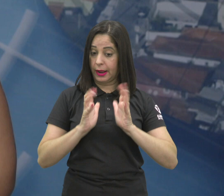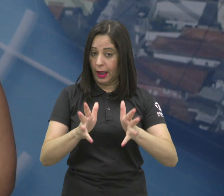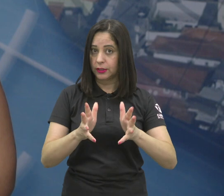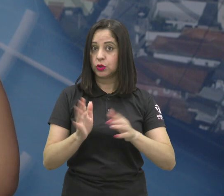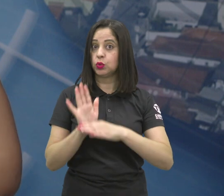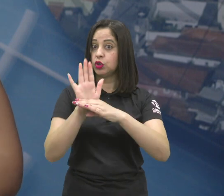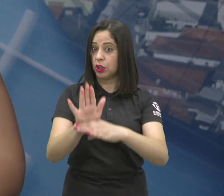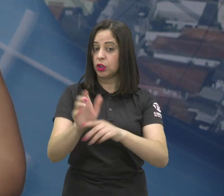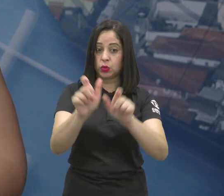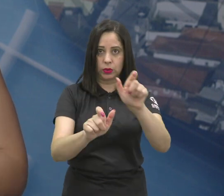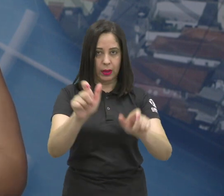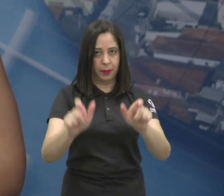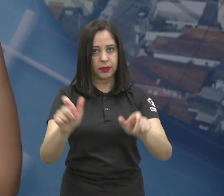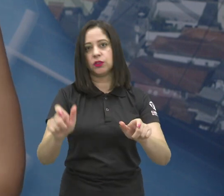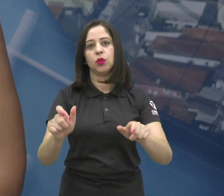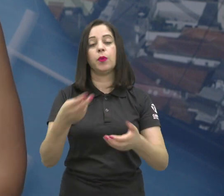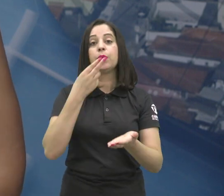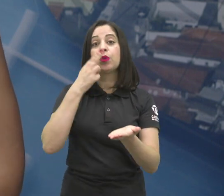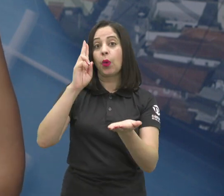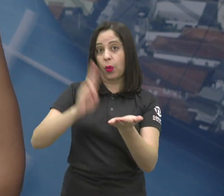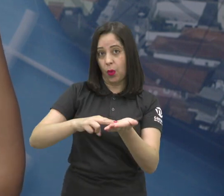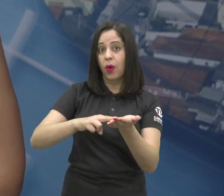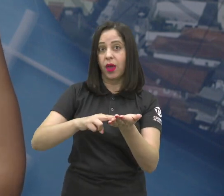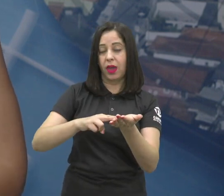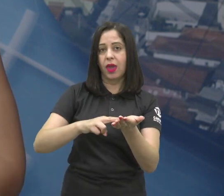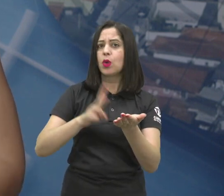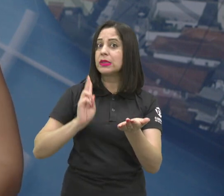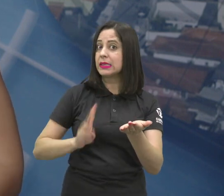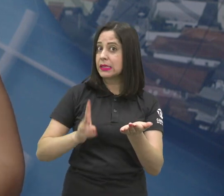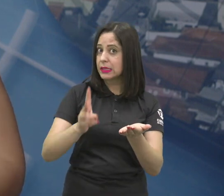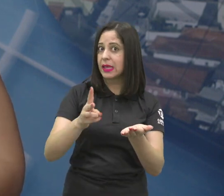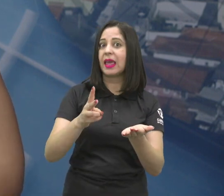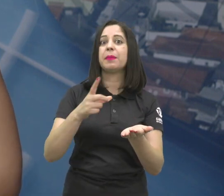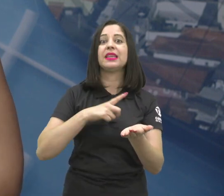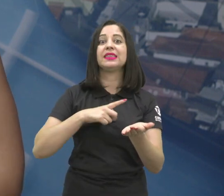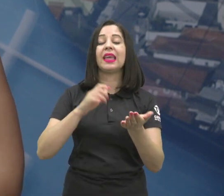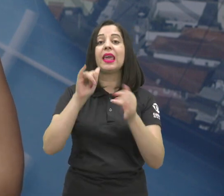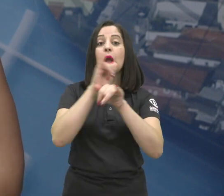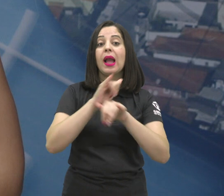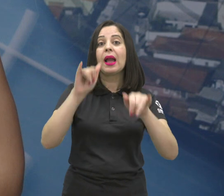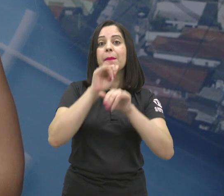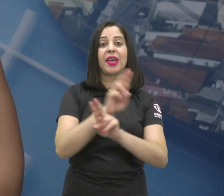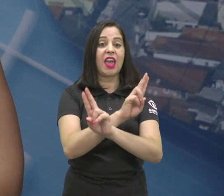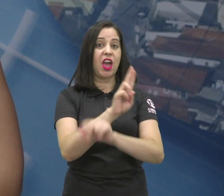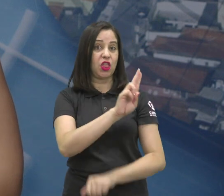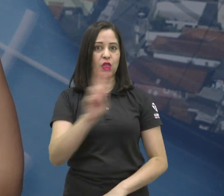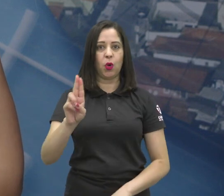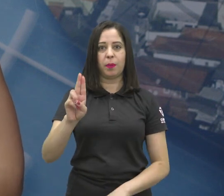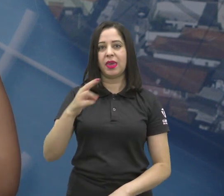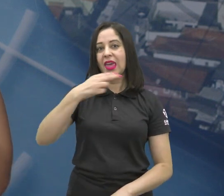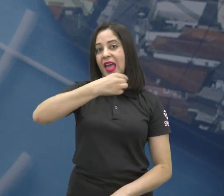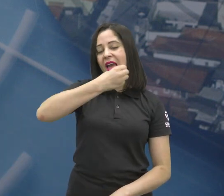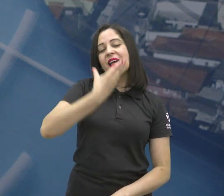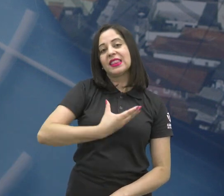de alguém mais digna. Os Correios, por exemplo, realizam anualmente uma campanha intitulada O Natal